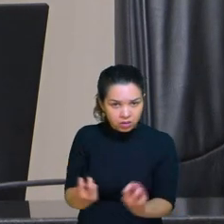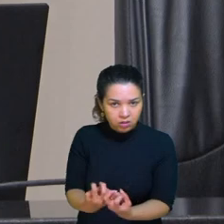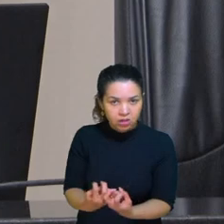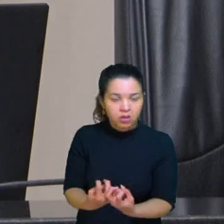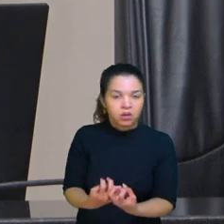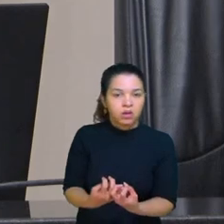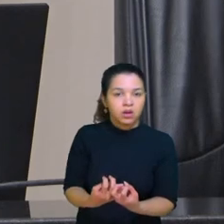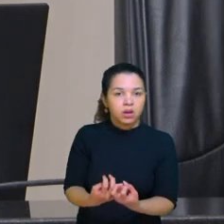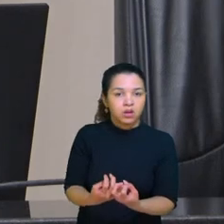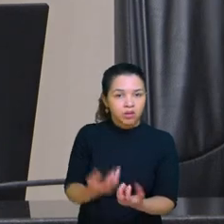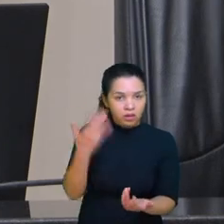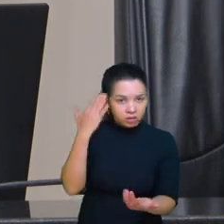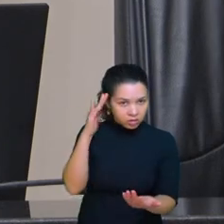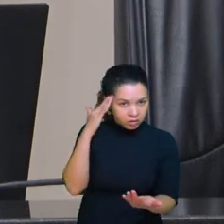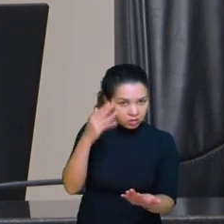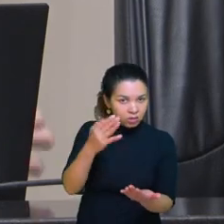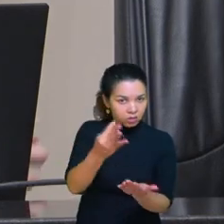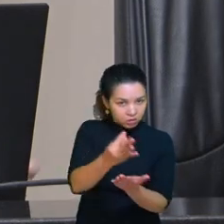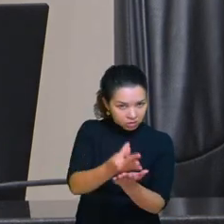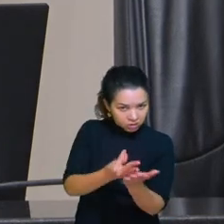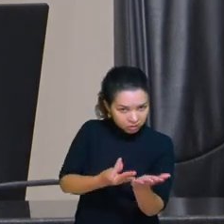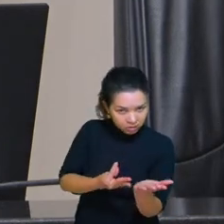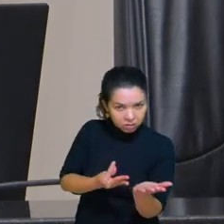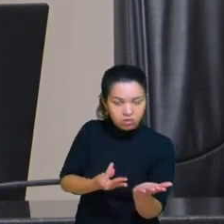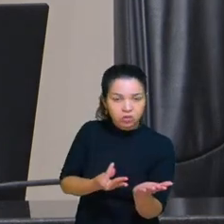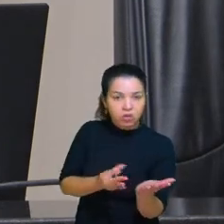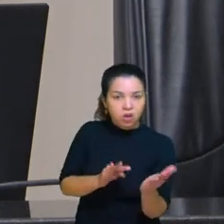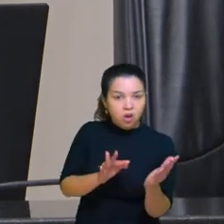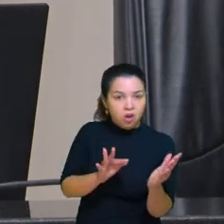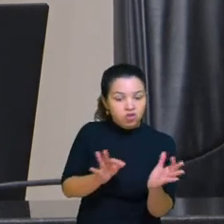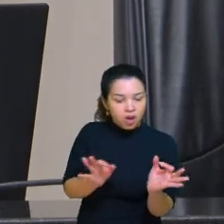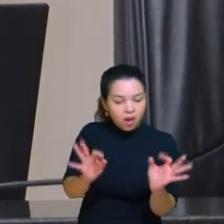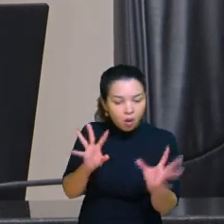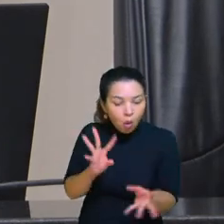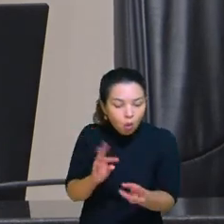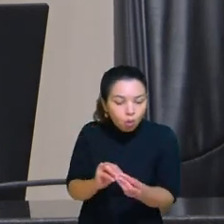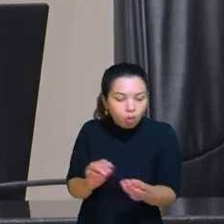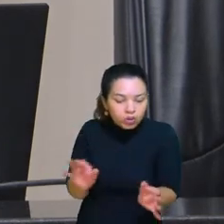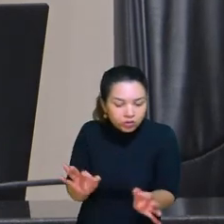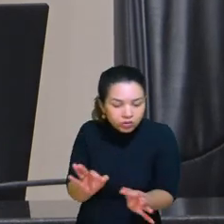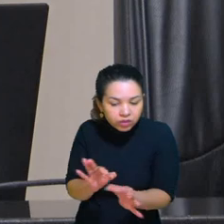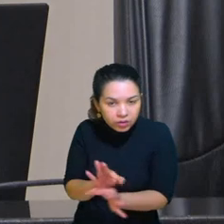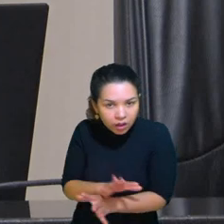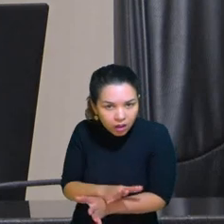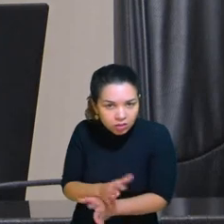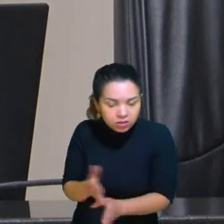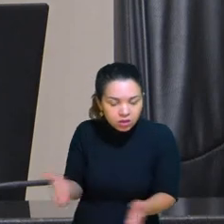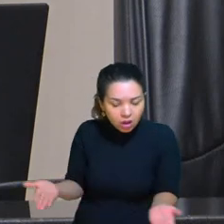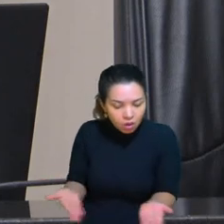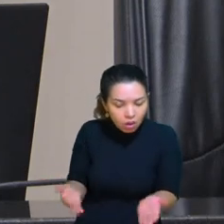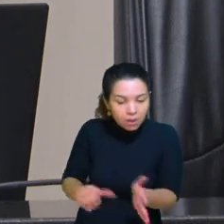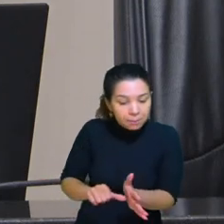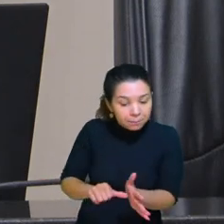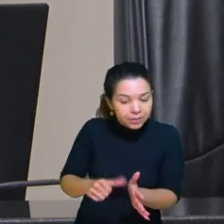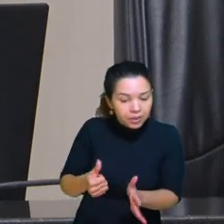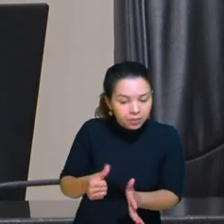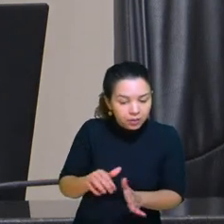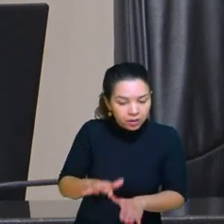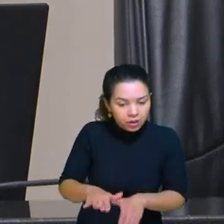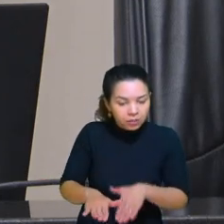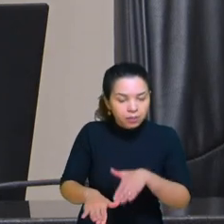texto numa perspectiva mais finalizada para esse momento nesse primeiro passo essa primeira etapa